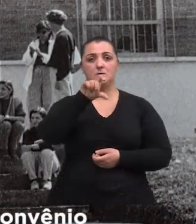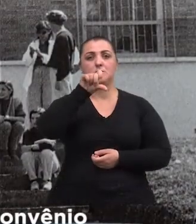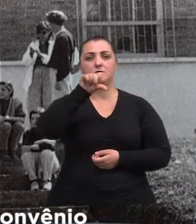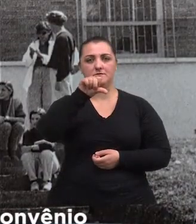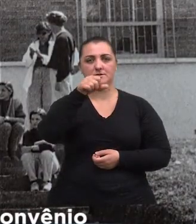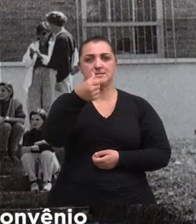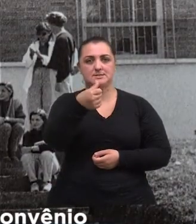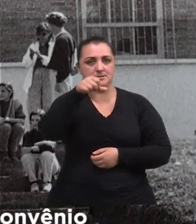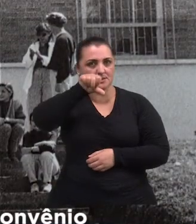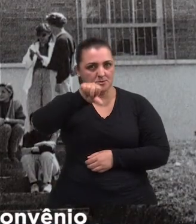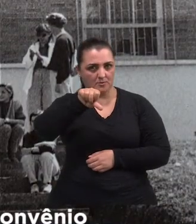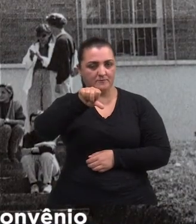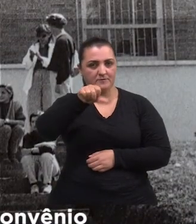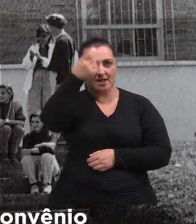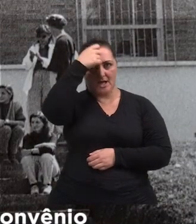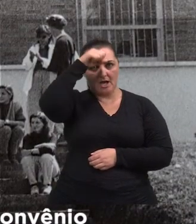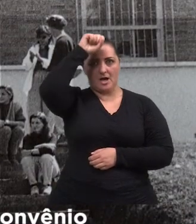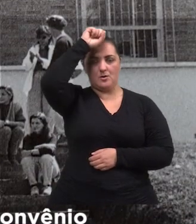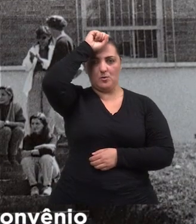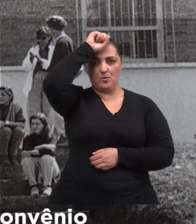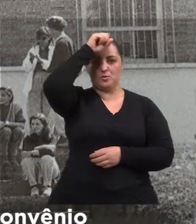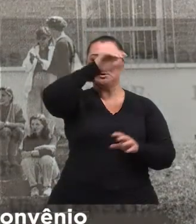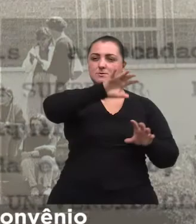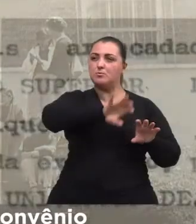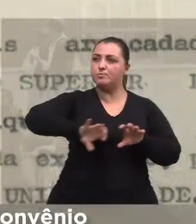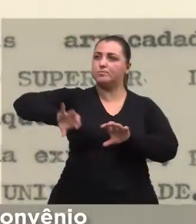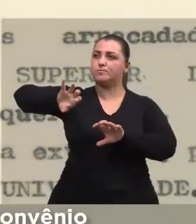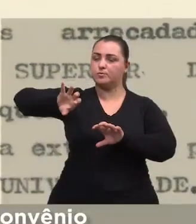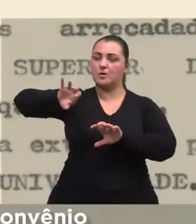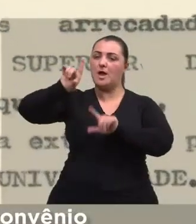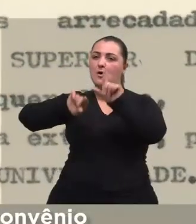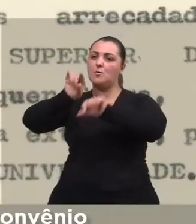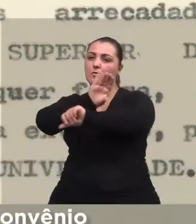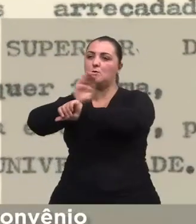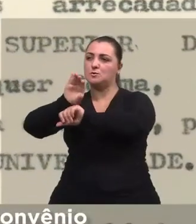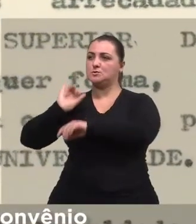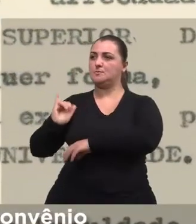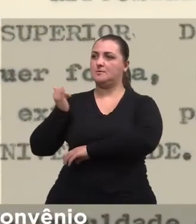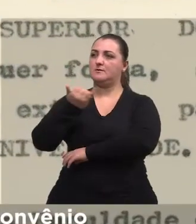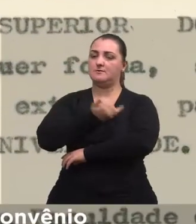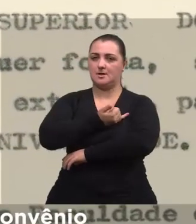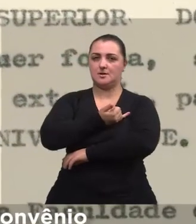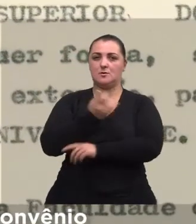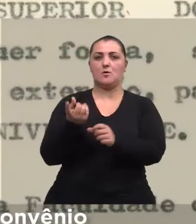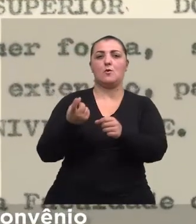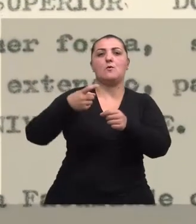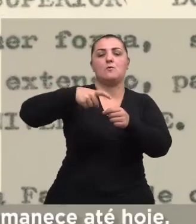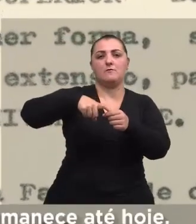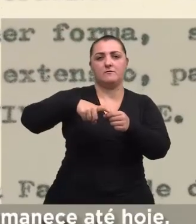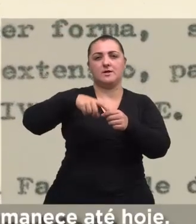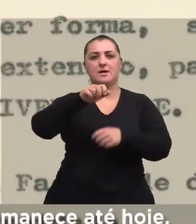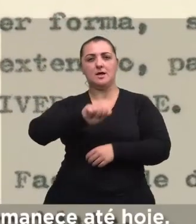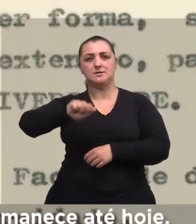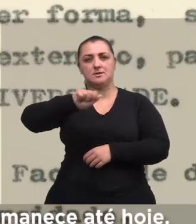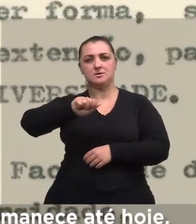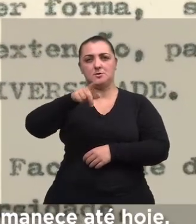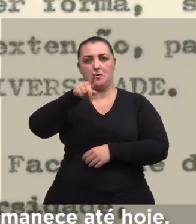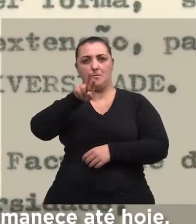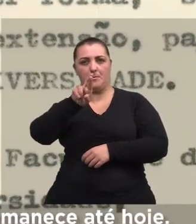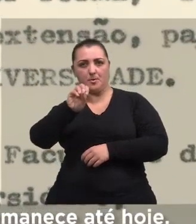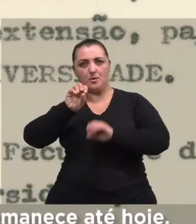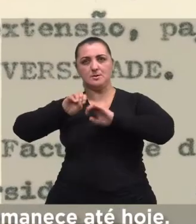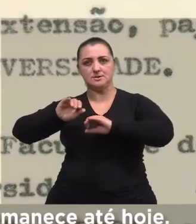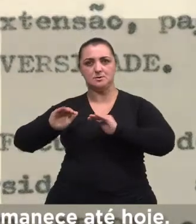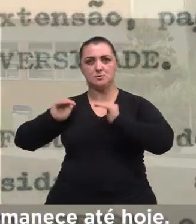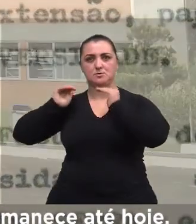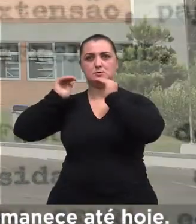Em 1969, a UX leva para Vacaria alguns cursos por meio de um convênio com a Associação Pro